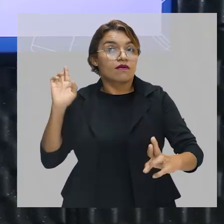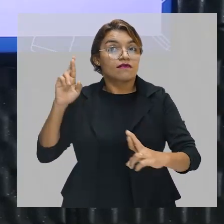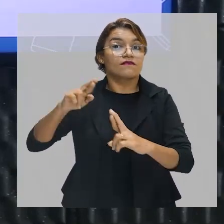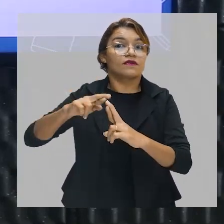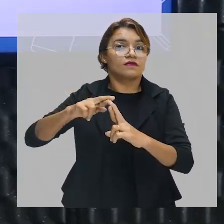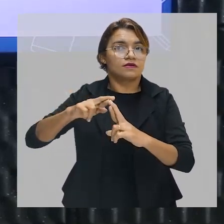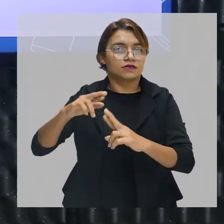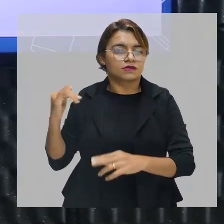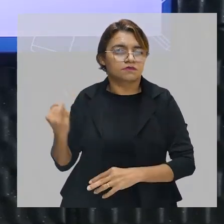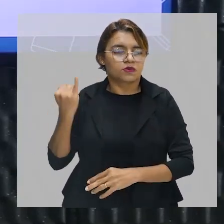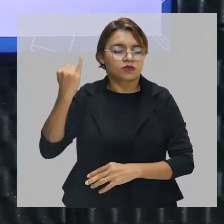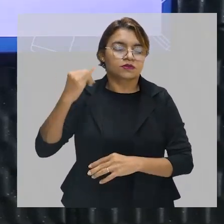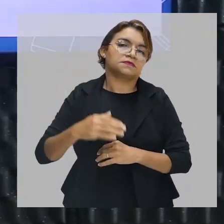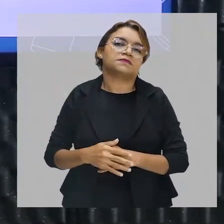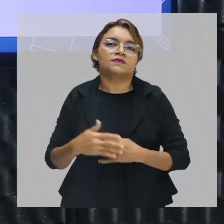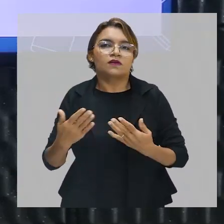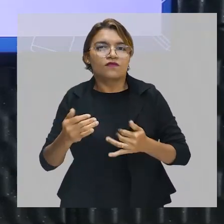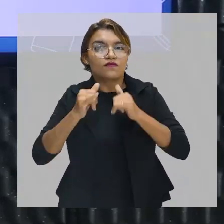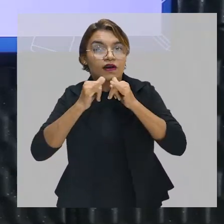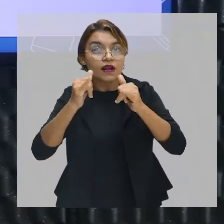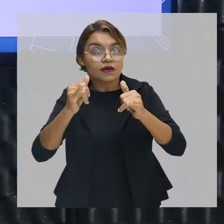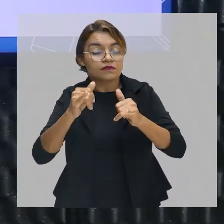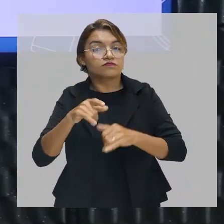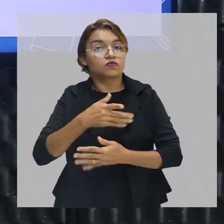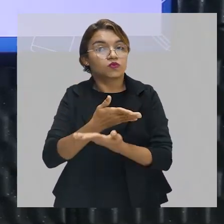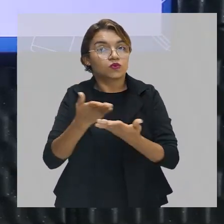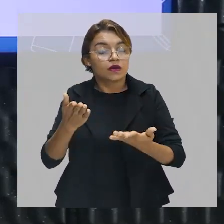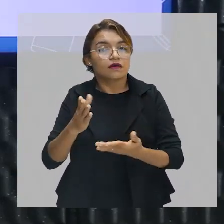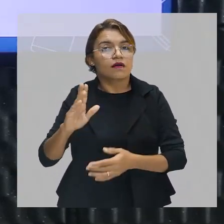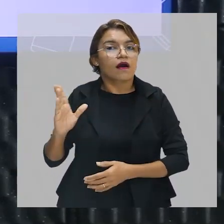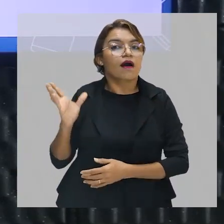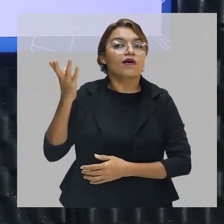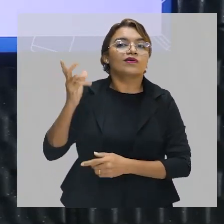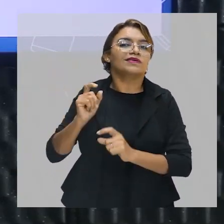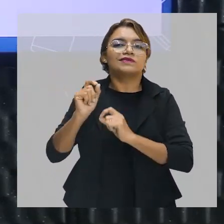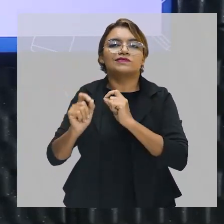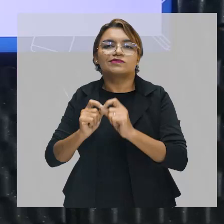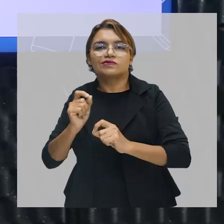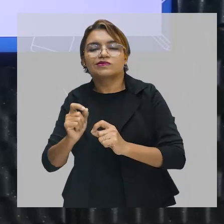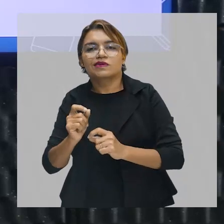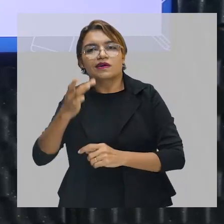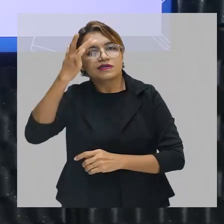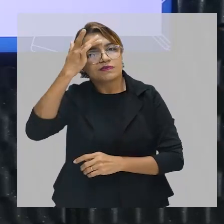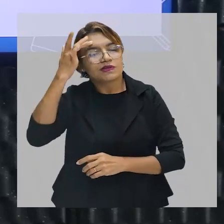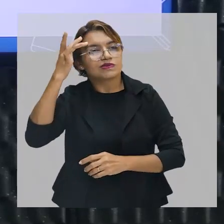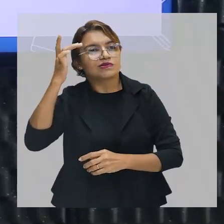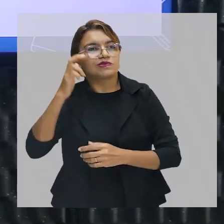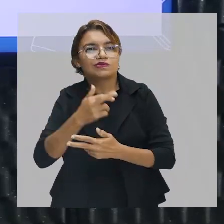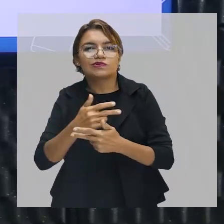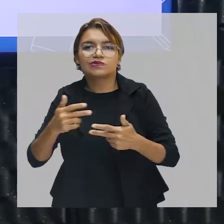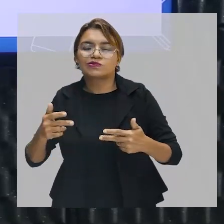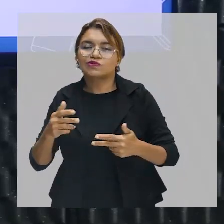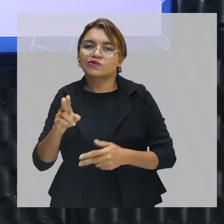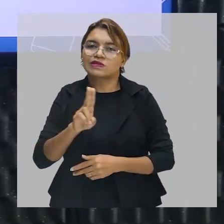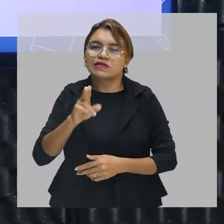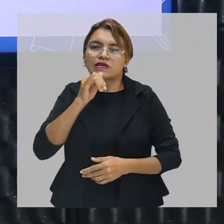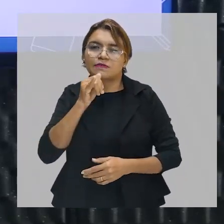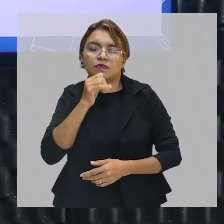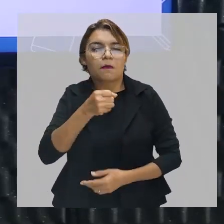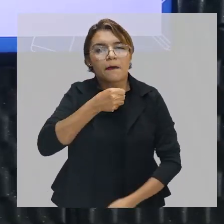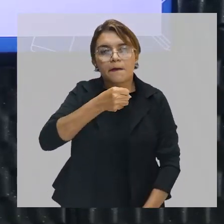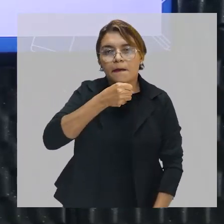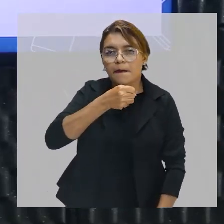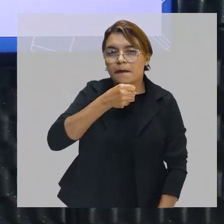Né? Por isso, como eu falei para vocês agora há pouco, acontece muito das pessoas tirarem, né, principalmente em entrevistas,